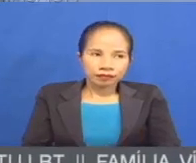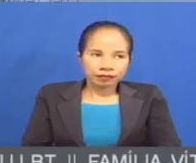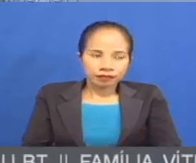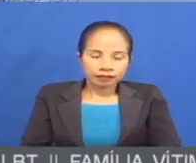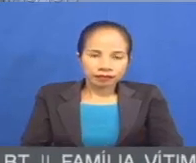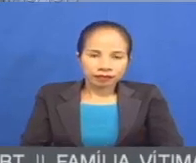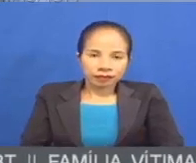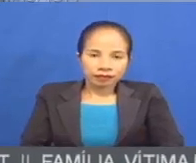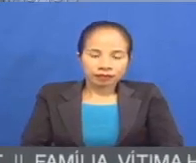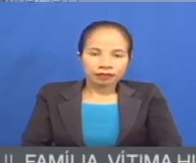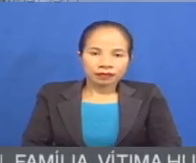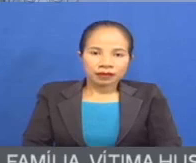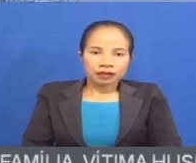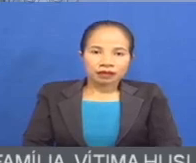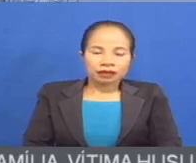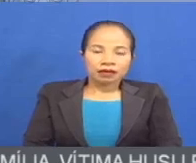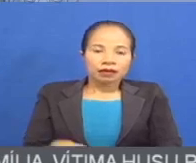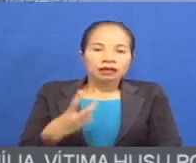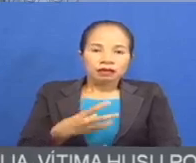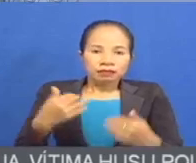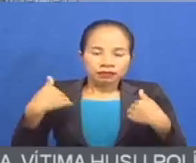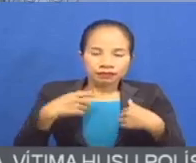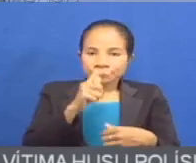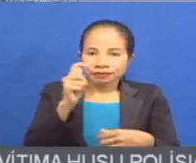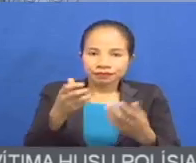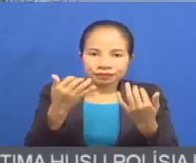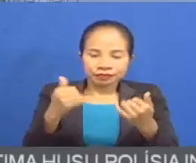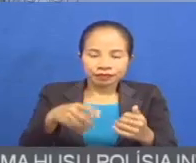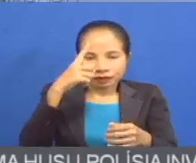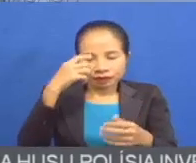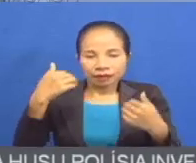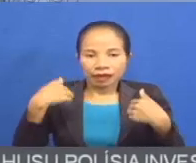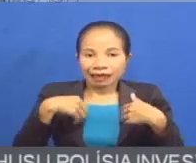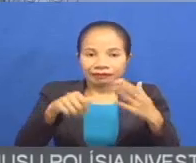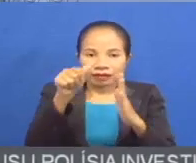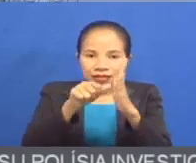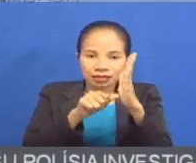que terça hoje magnele tamba agenda urgente. La iha